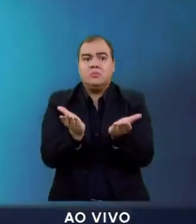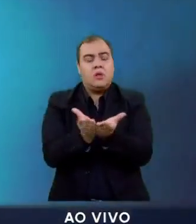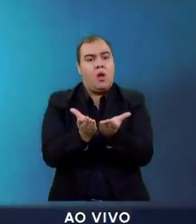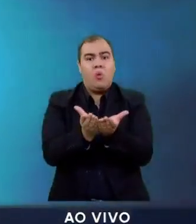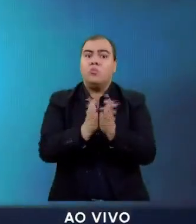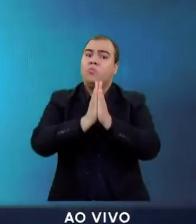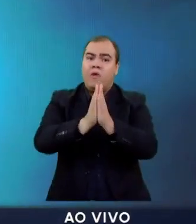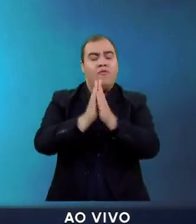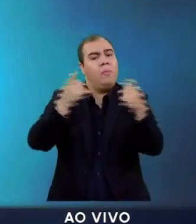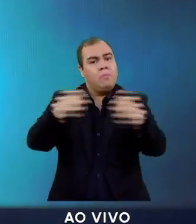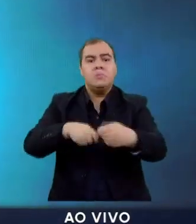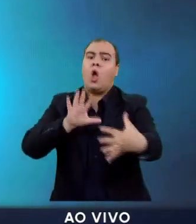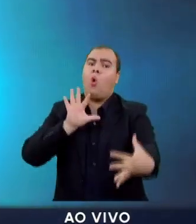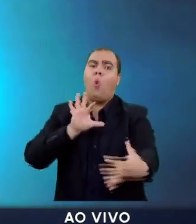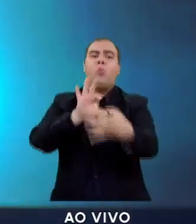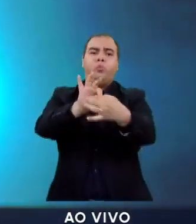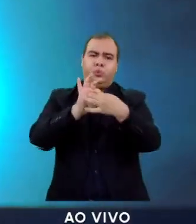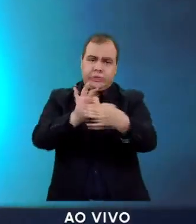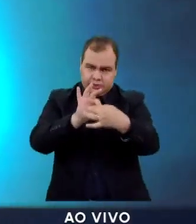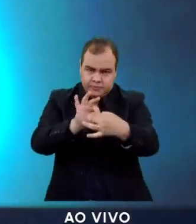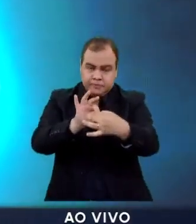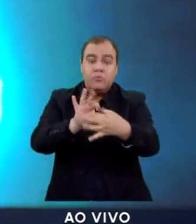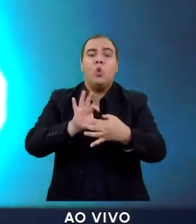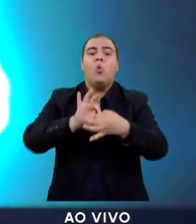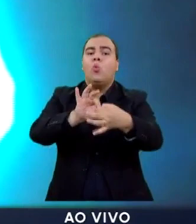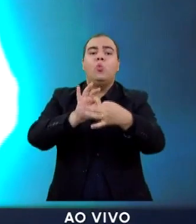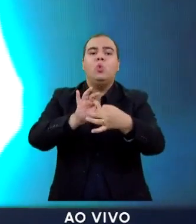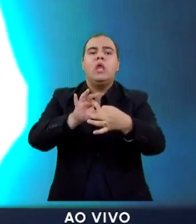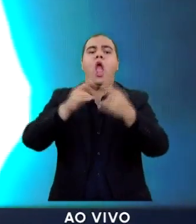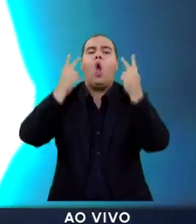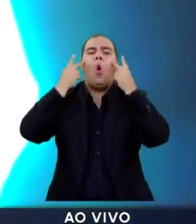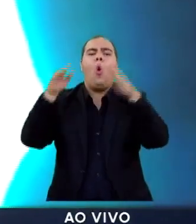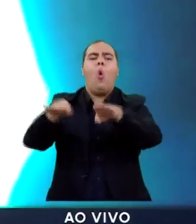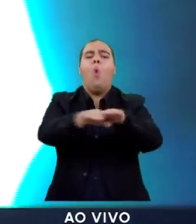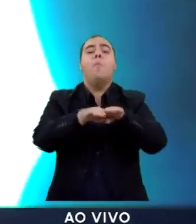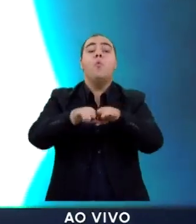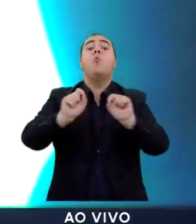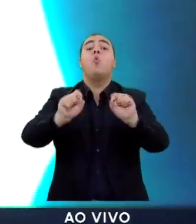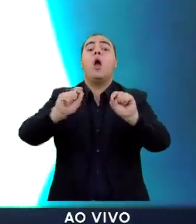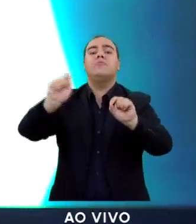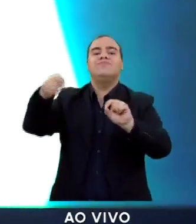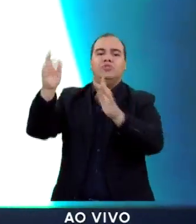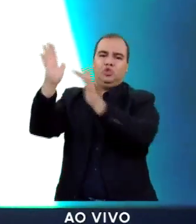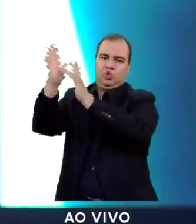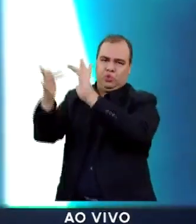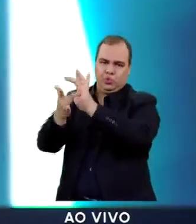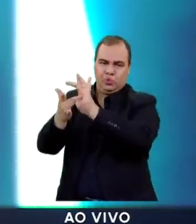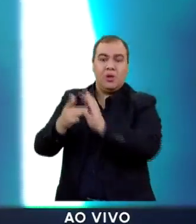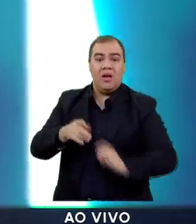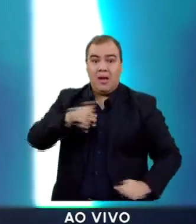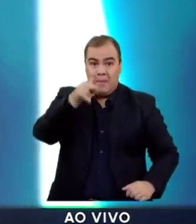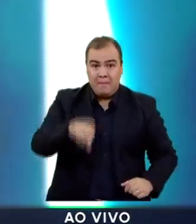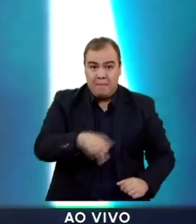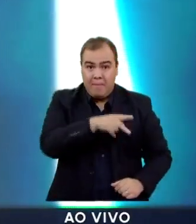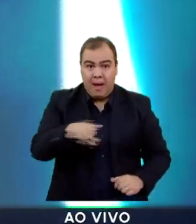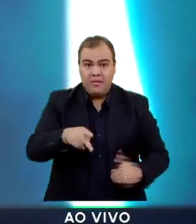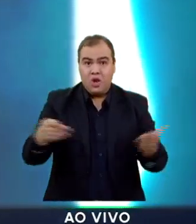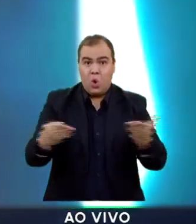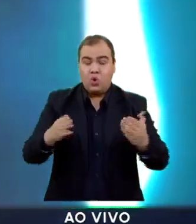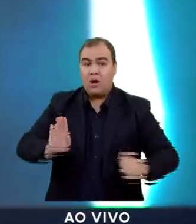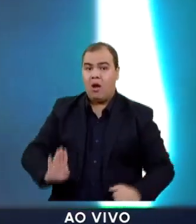nos unir nos unir naquilo que é comum a todos Jesus de Nazaré um padre está hoje candidato